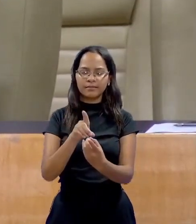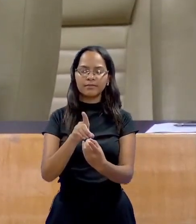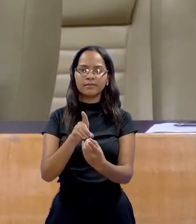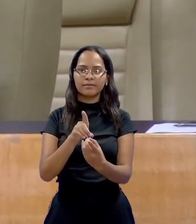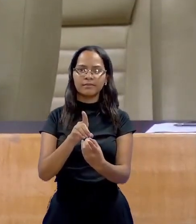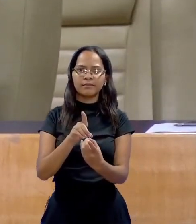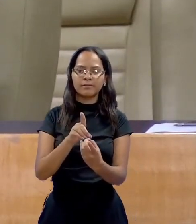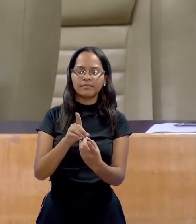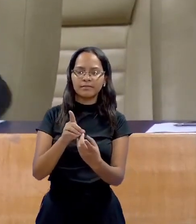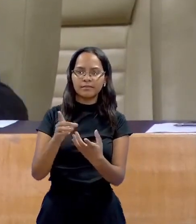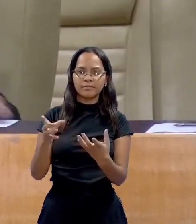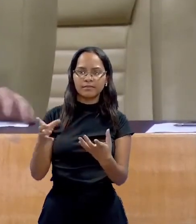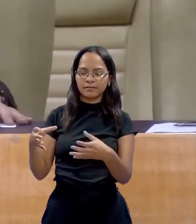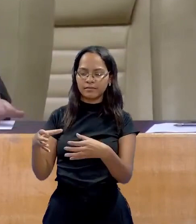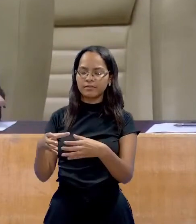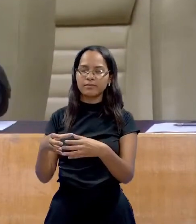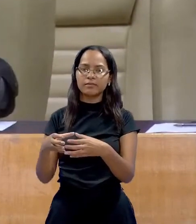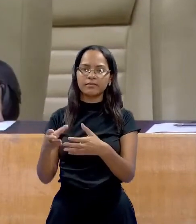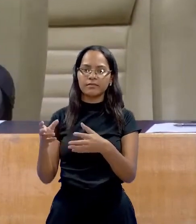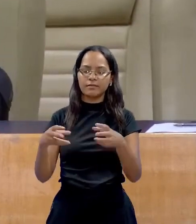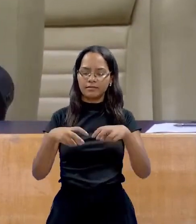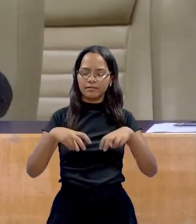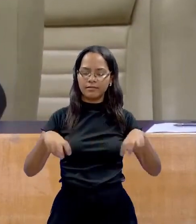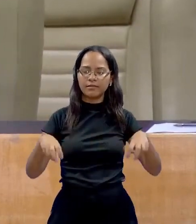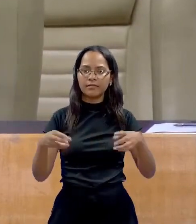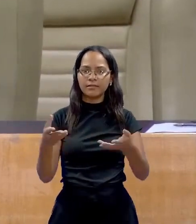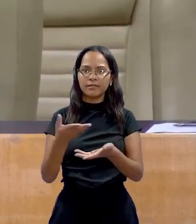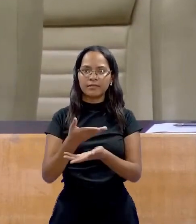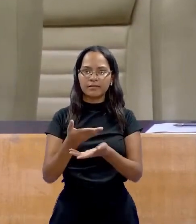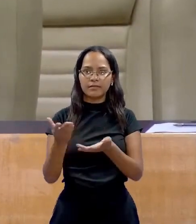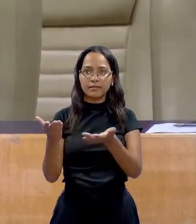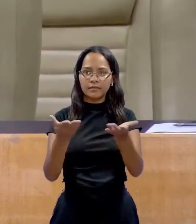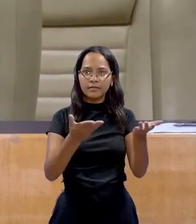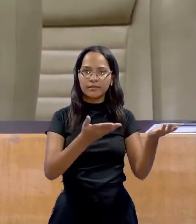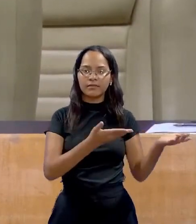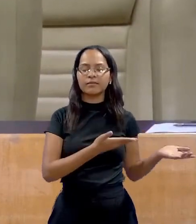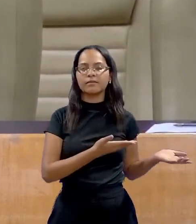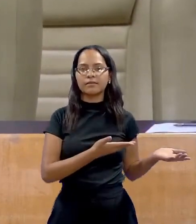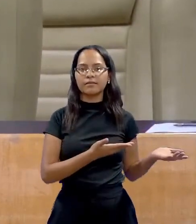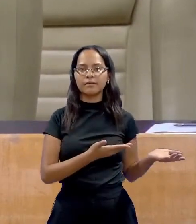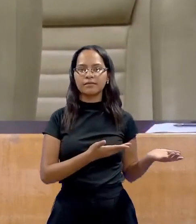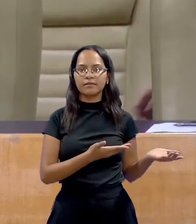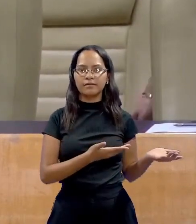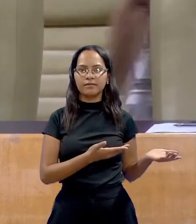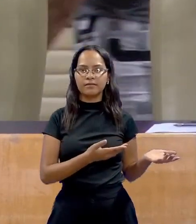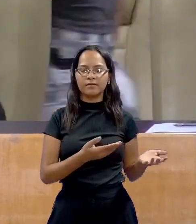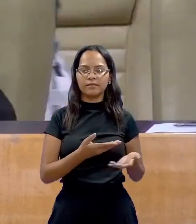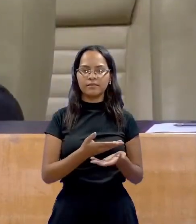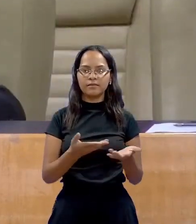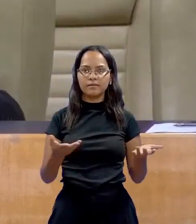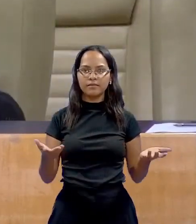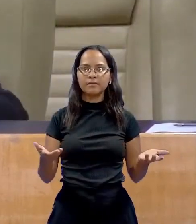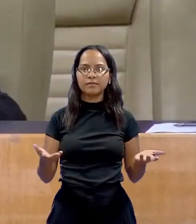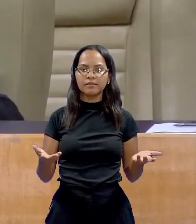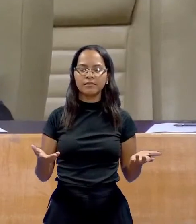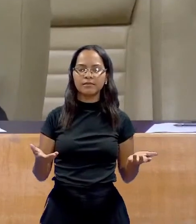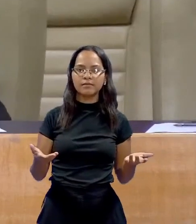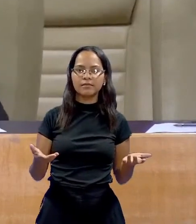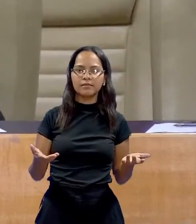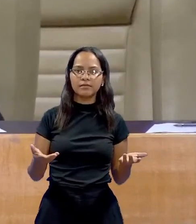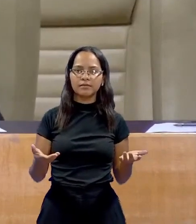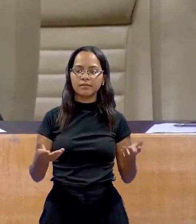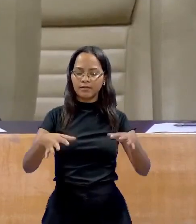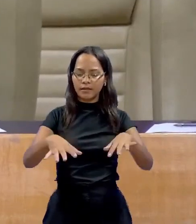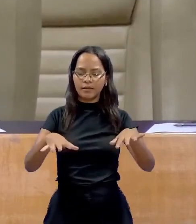comissões, a mesa convida as vossas excelências para que estejam aqui no plenário, para que possamos,